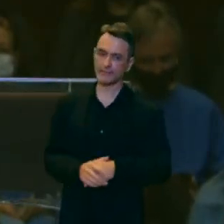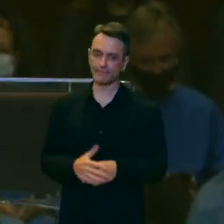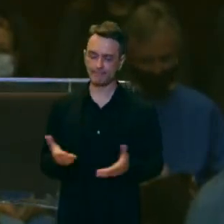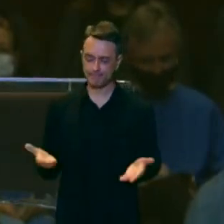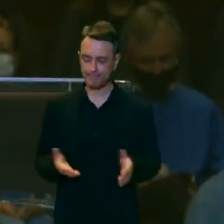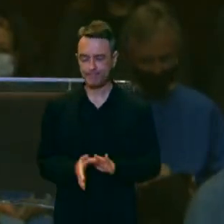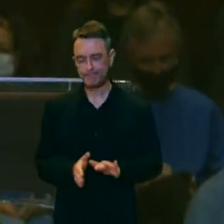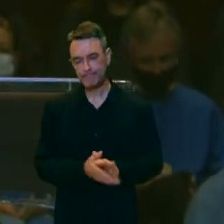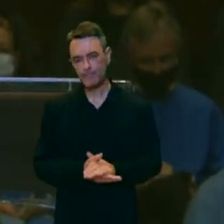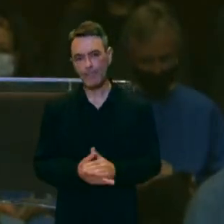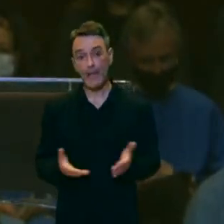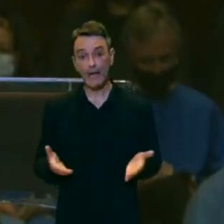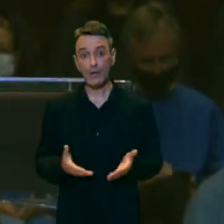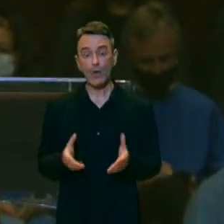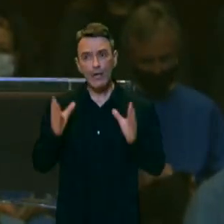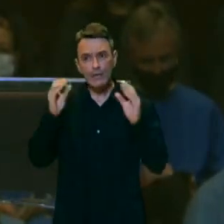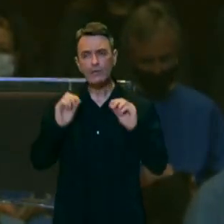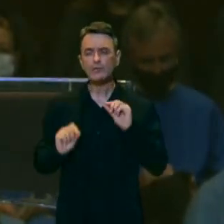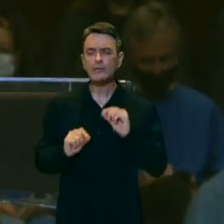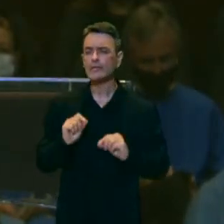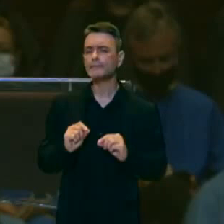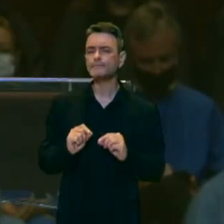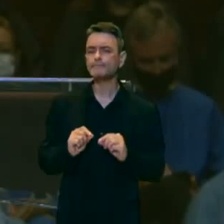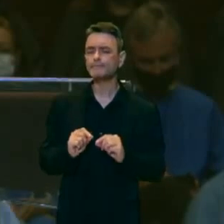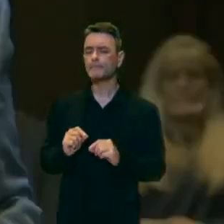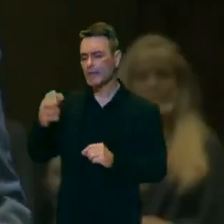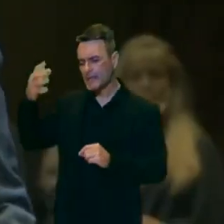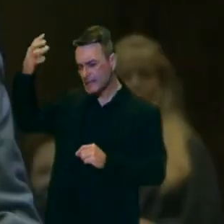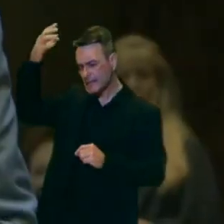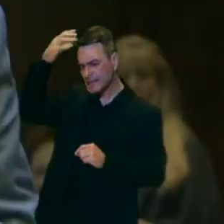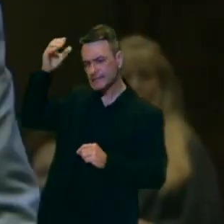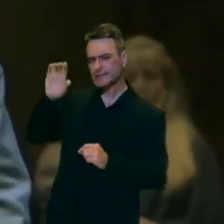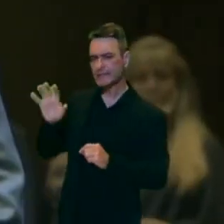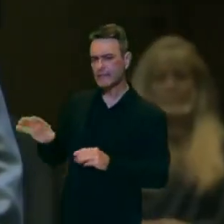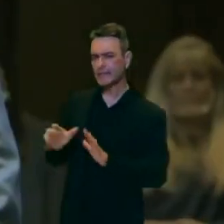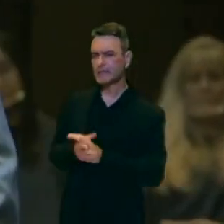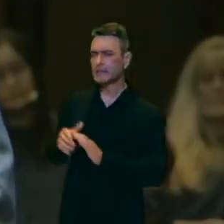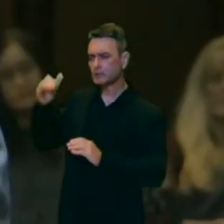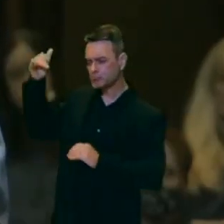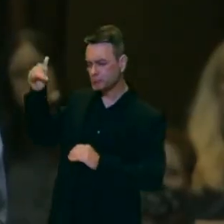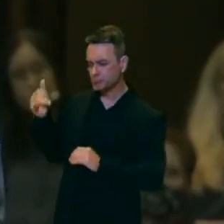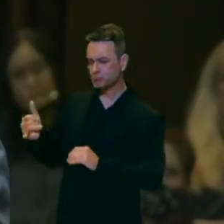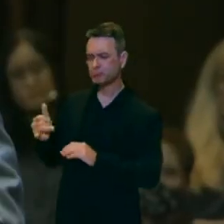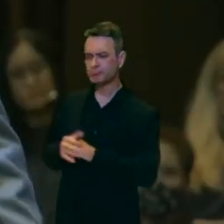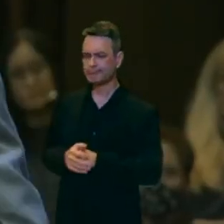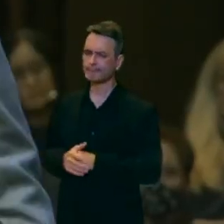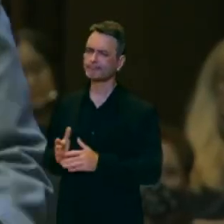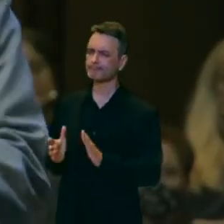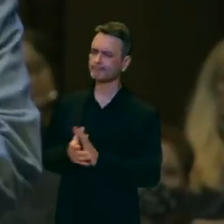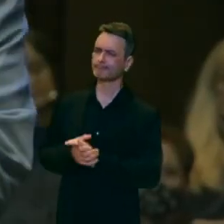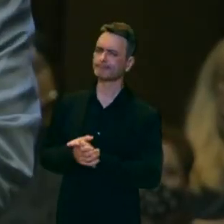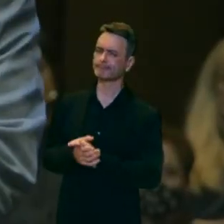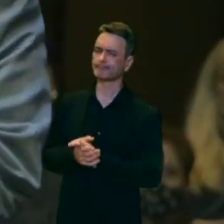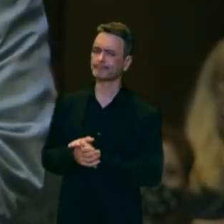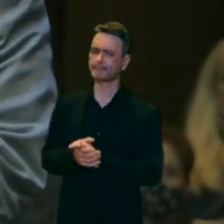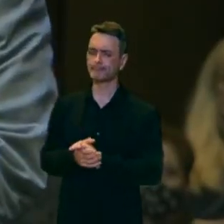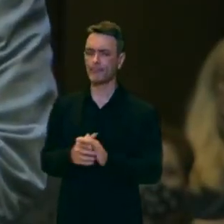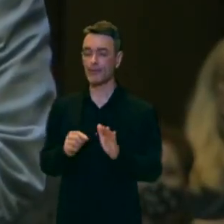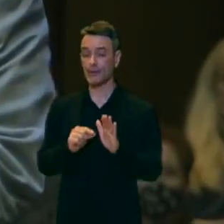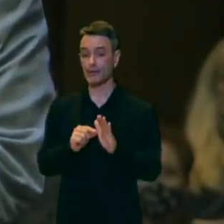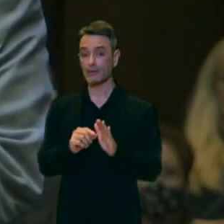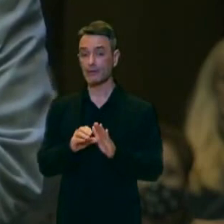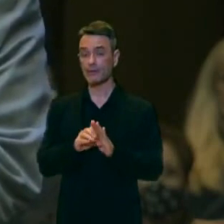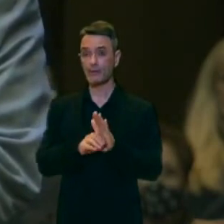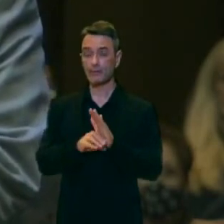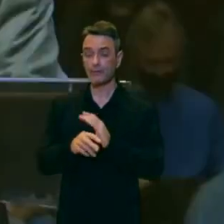pela qual Zedequias não ouvia a voz de Deus, e ela vai aparecer no